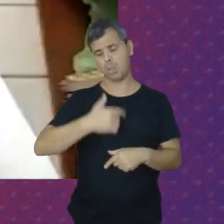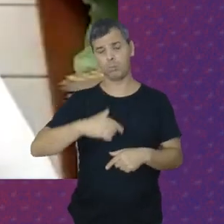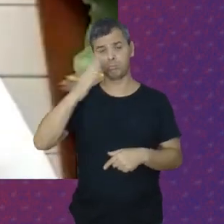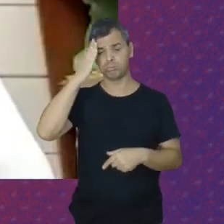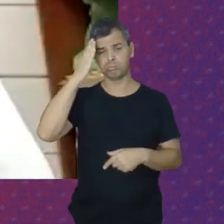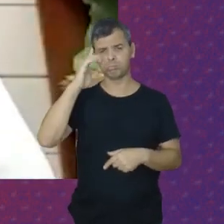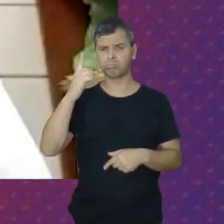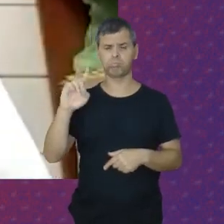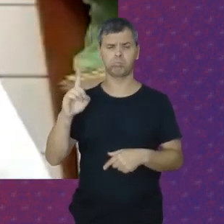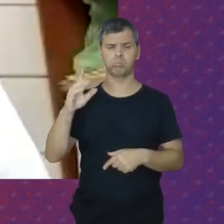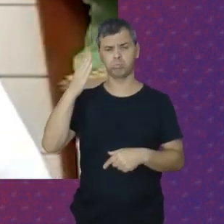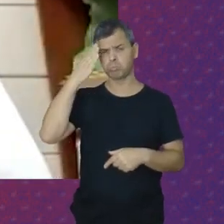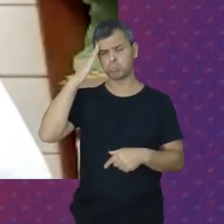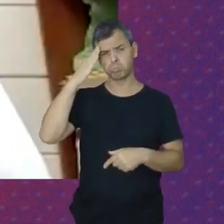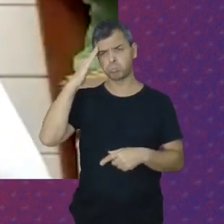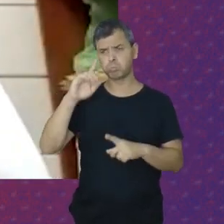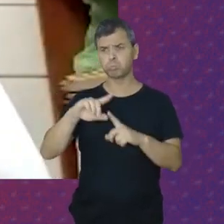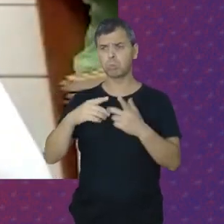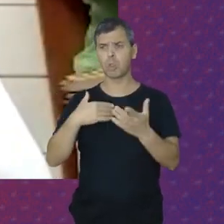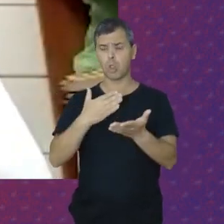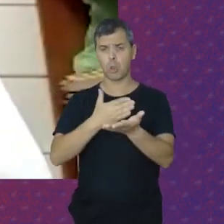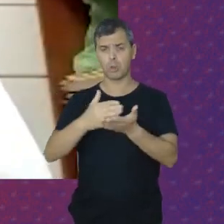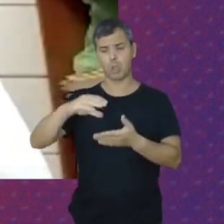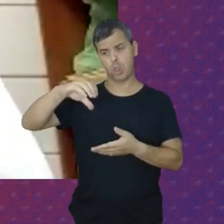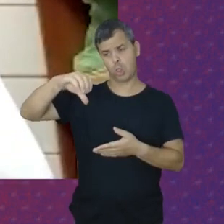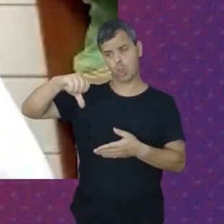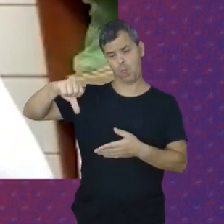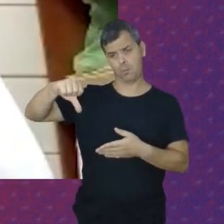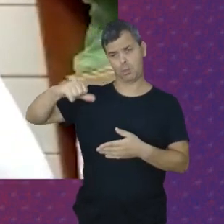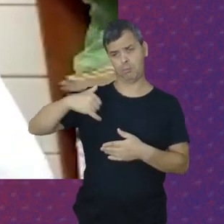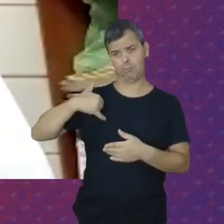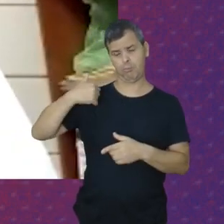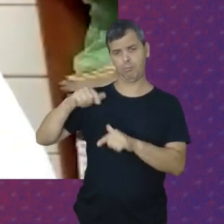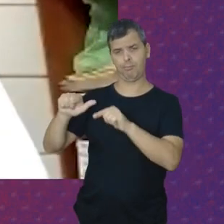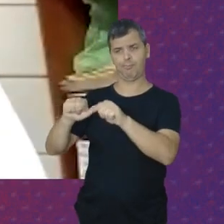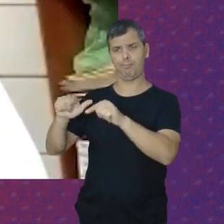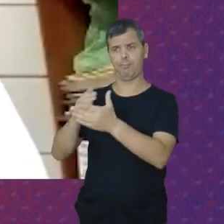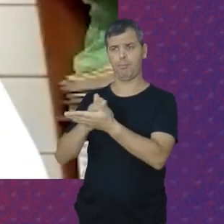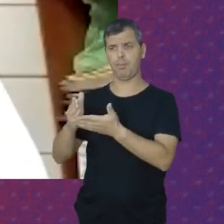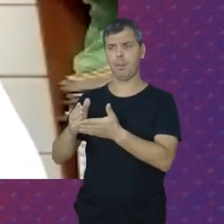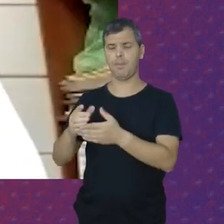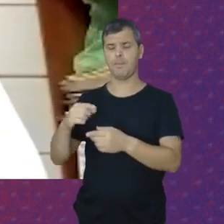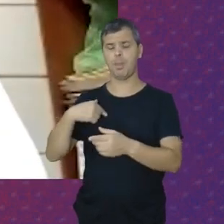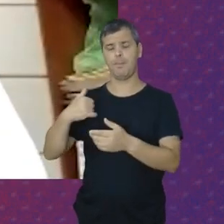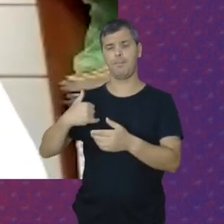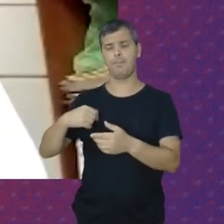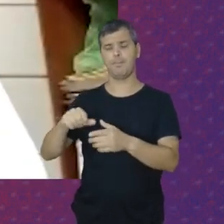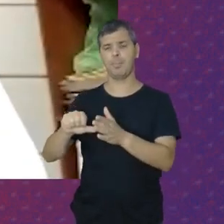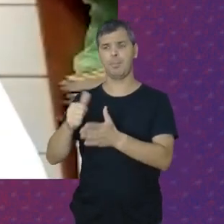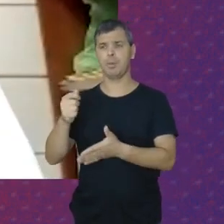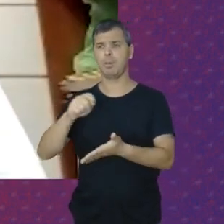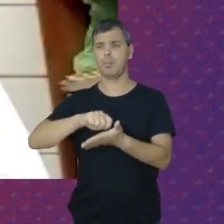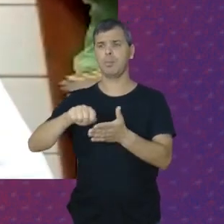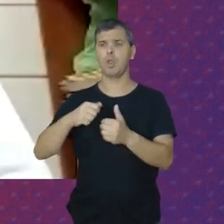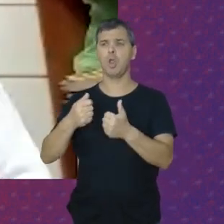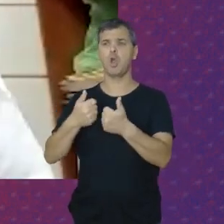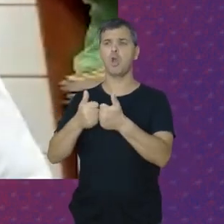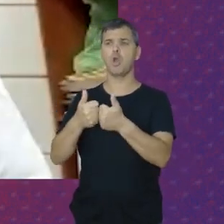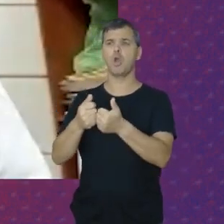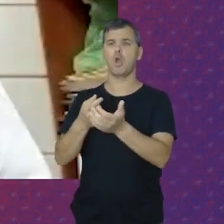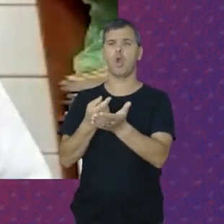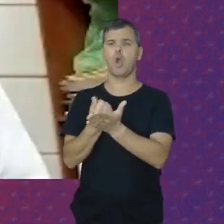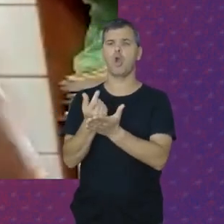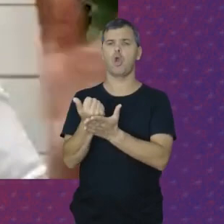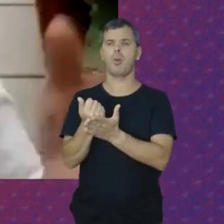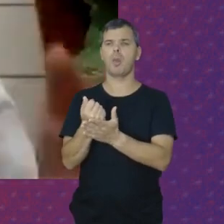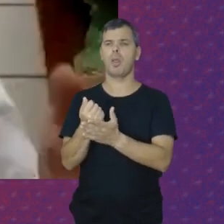sabia, né, eu comecei a trabalhar aos 9 anos de idade. Minha primeira assinatura foi como cobradora de ônibus. Depois eu voltei para o